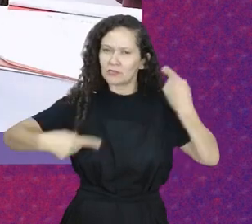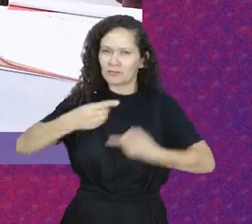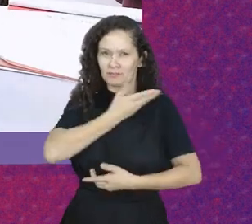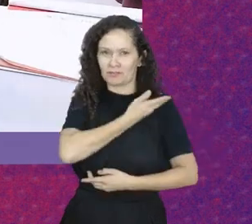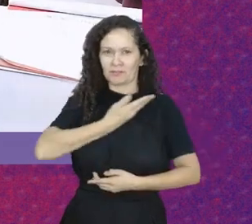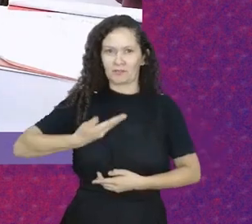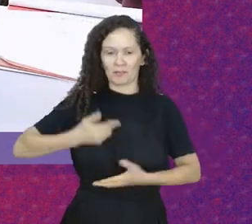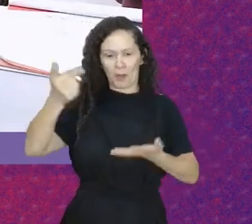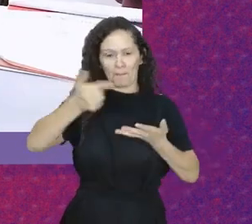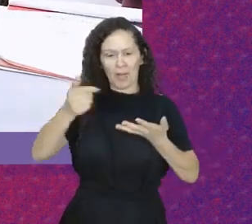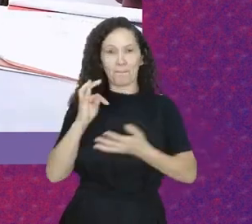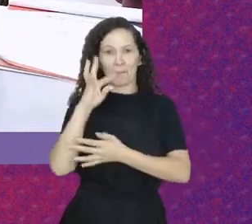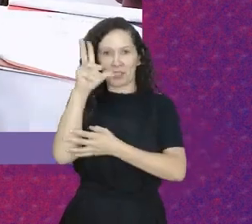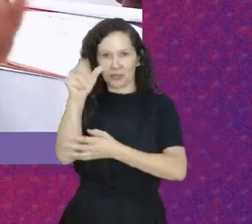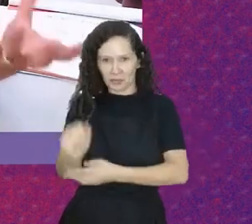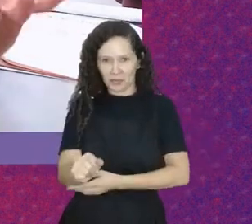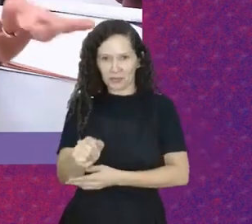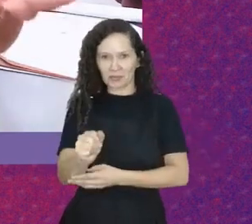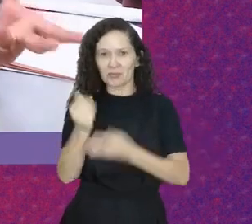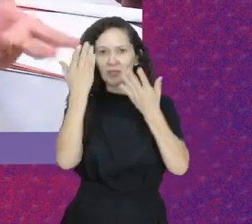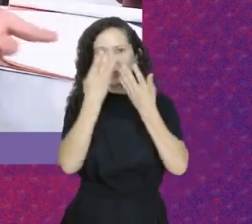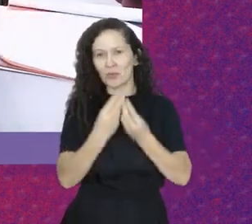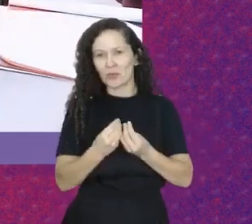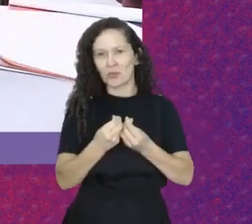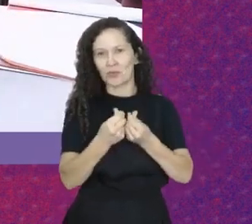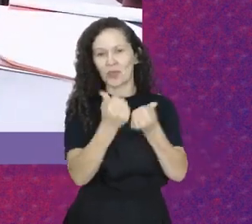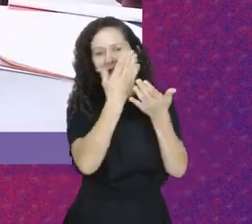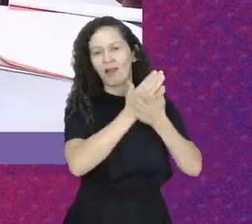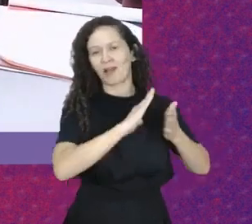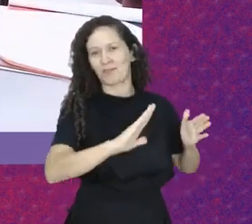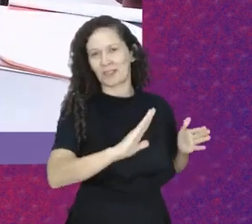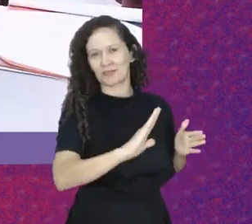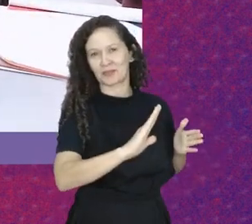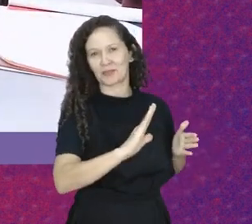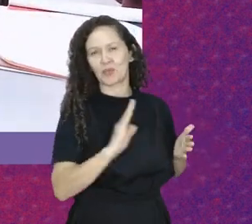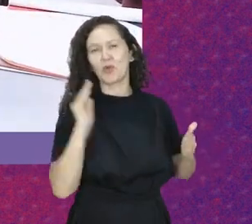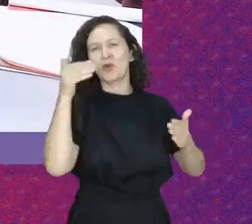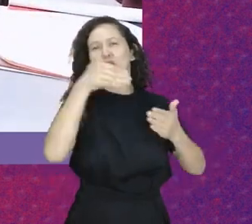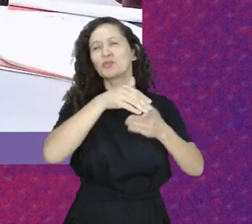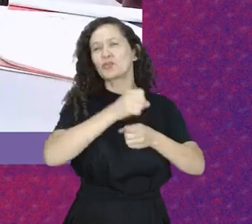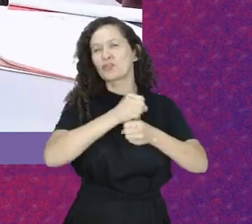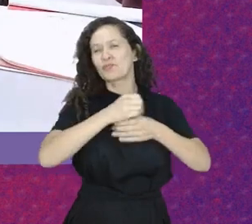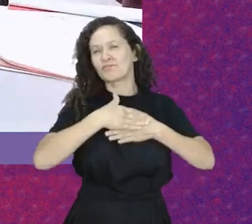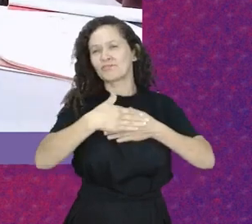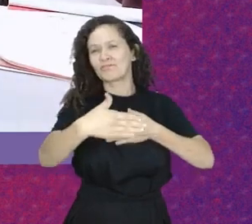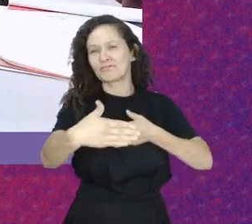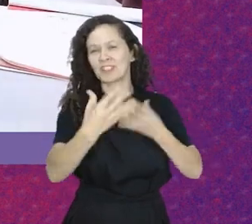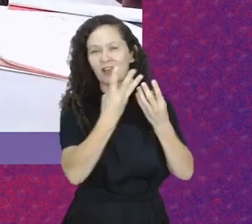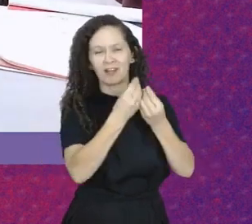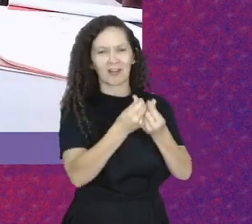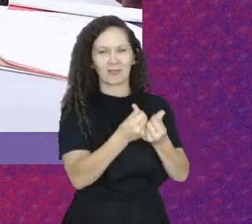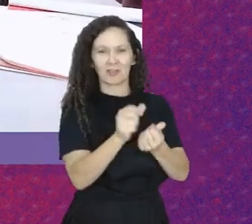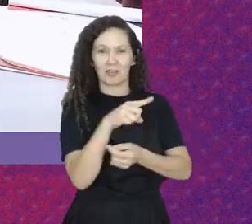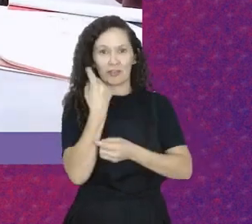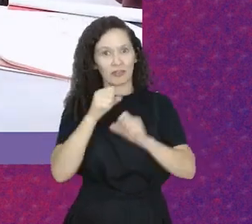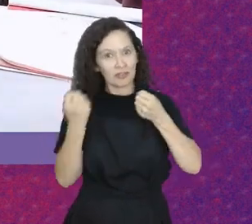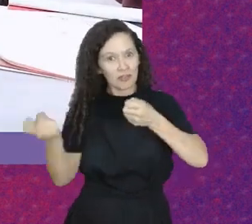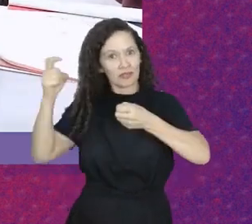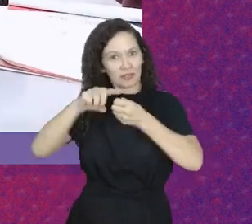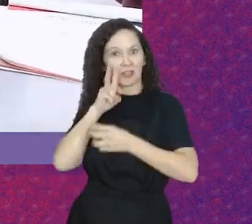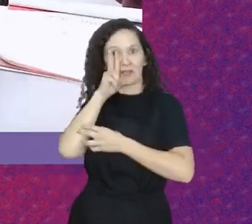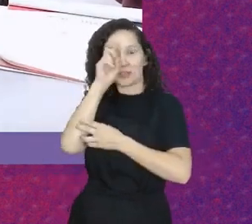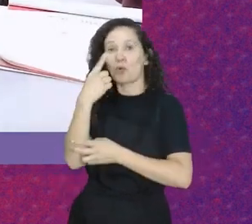públicas foram destituídos e desconstruídos, né, nos últimos anos, e nós precisamos fortalecê-los.